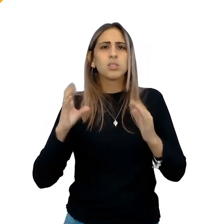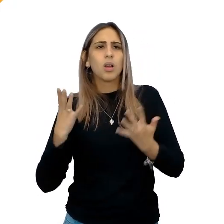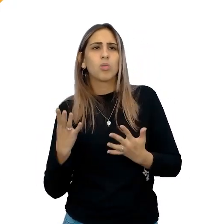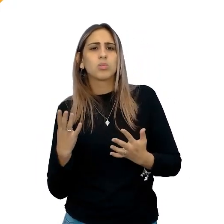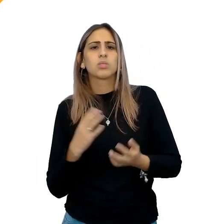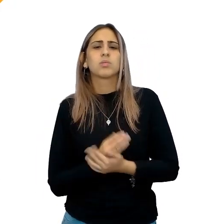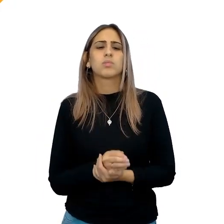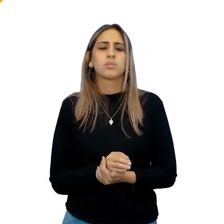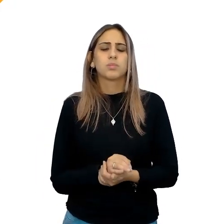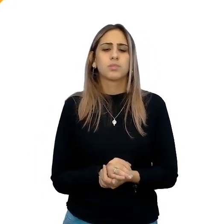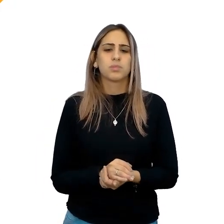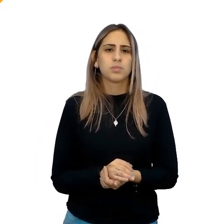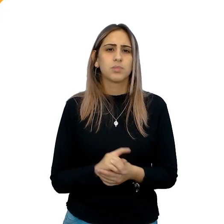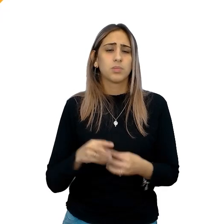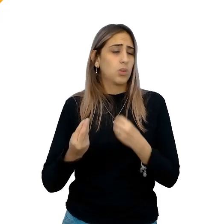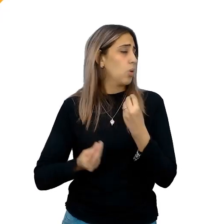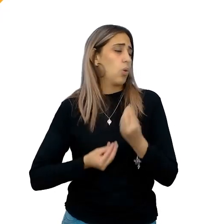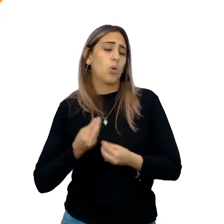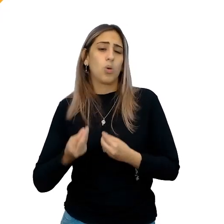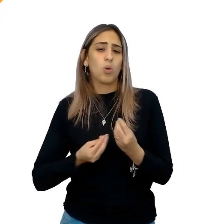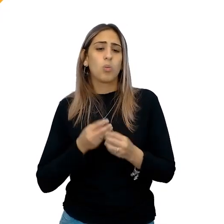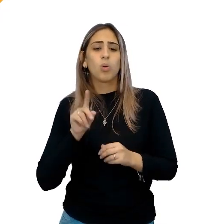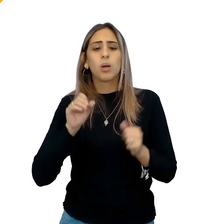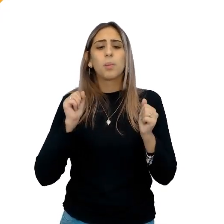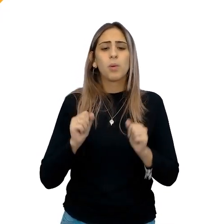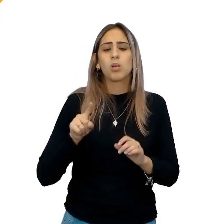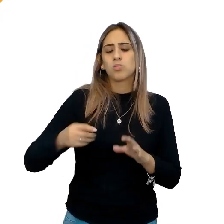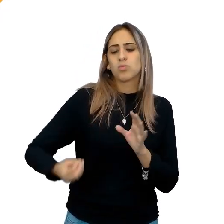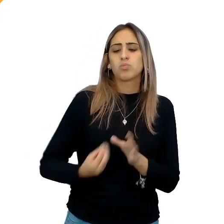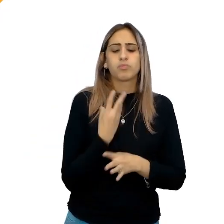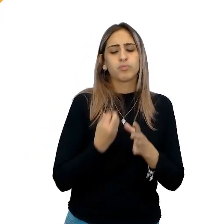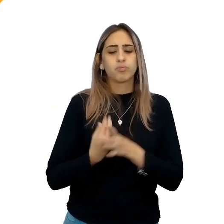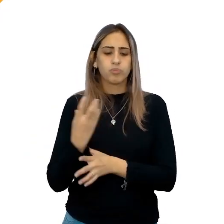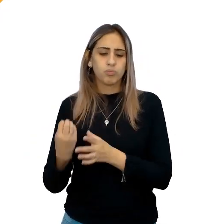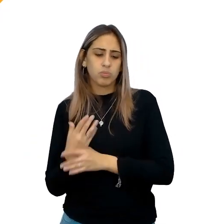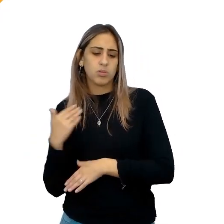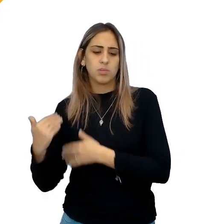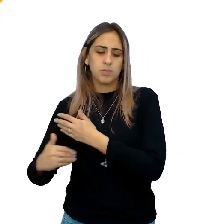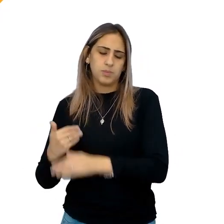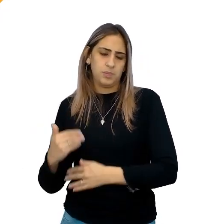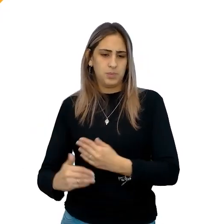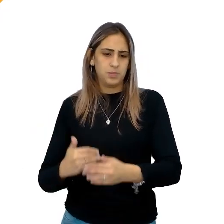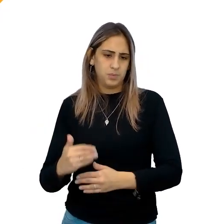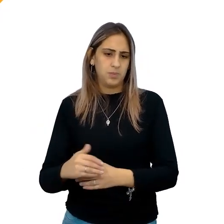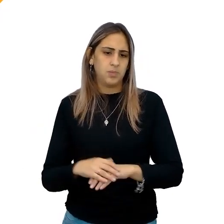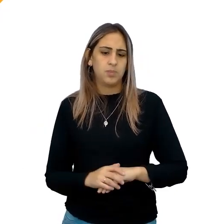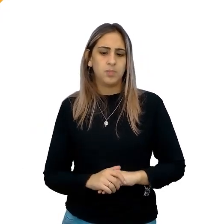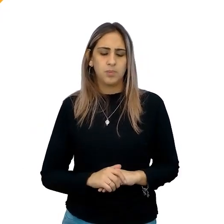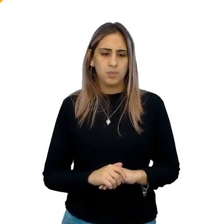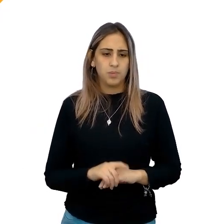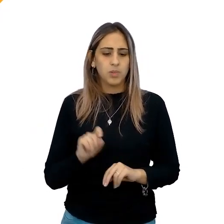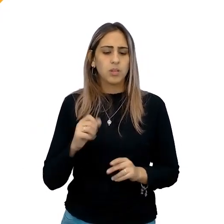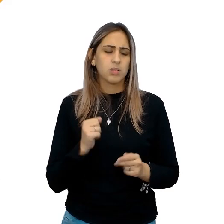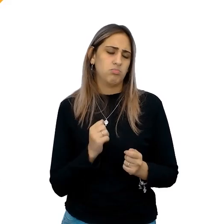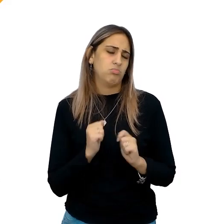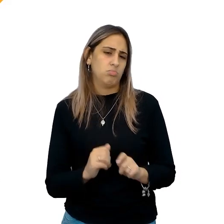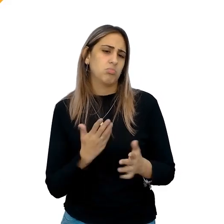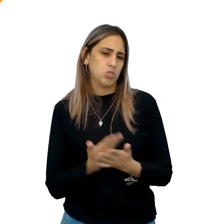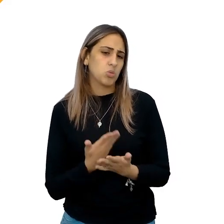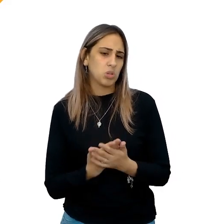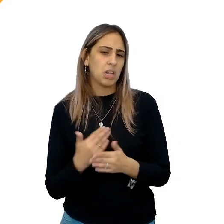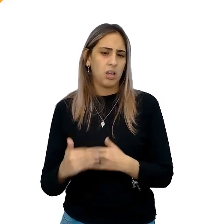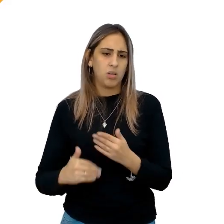que foi realizado, assim como o que pode surgir, né, em decorrência disso que está sendo estudado, tá